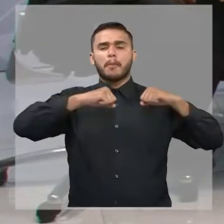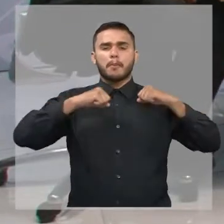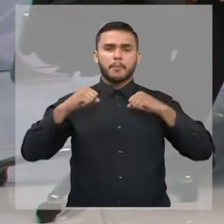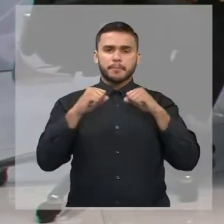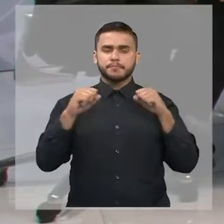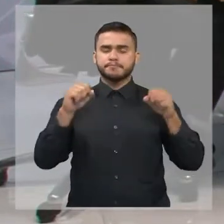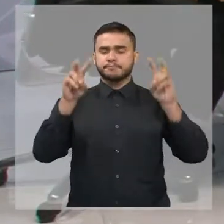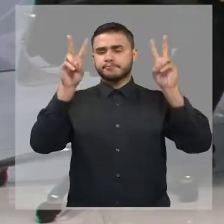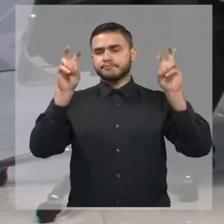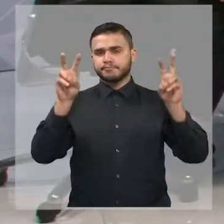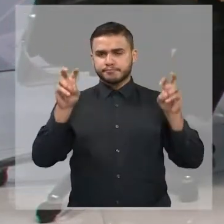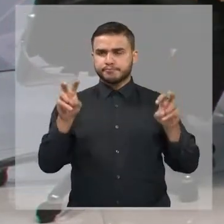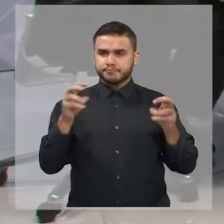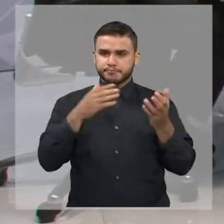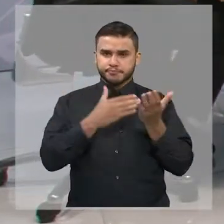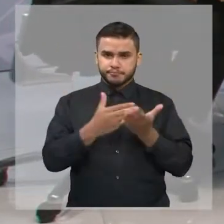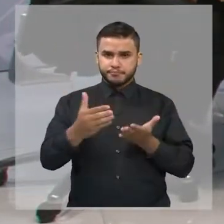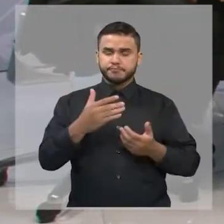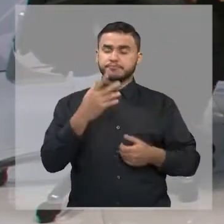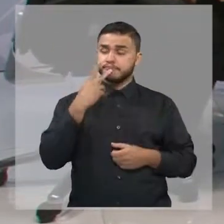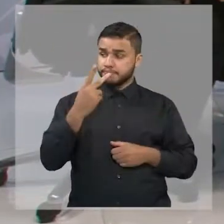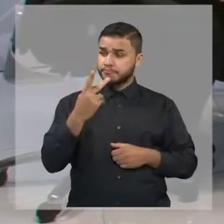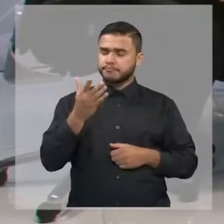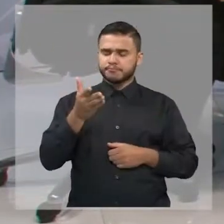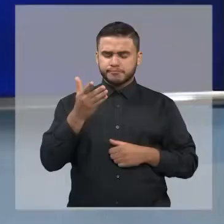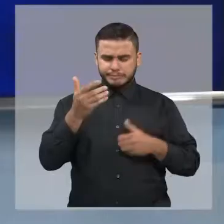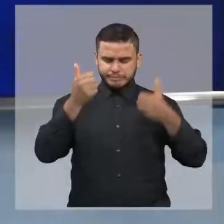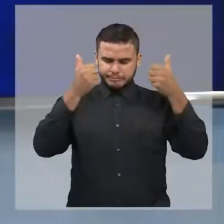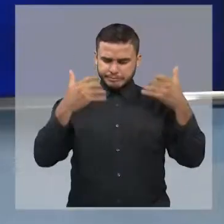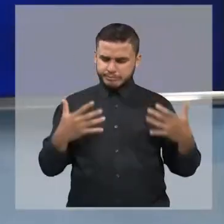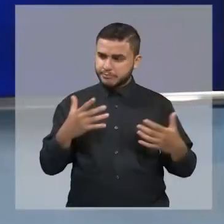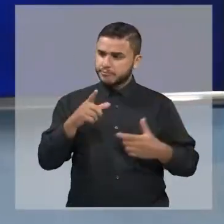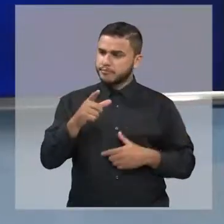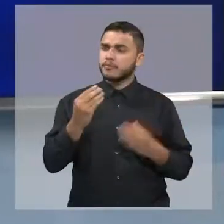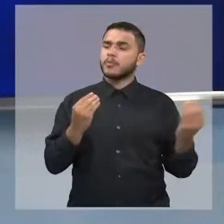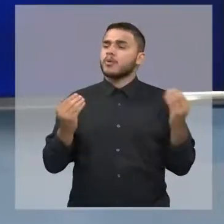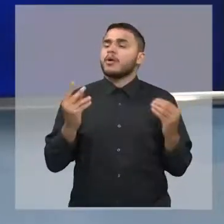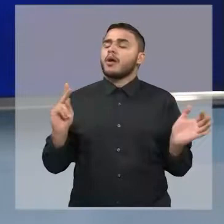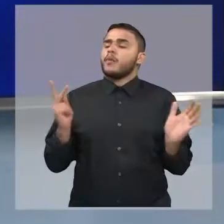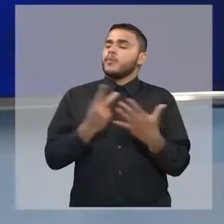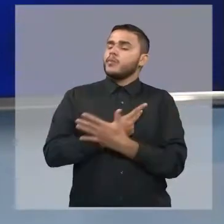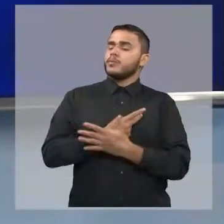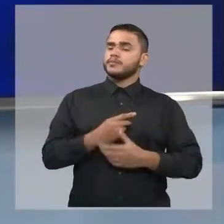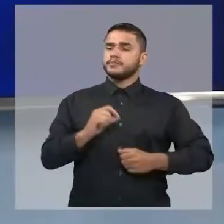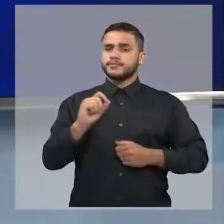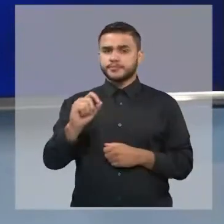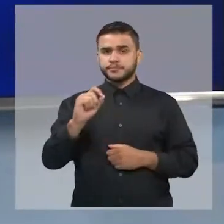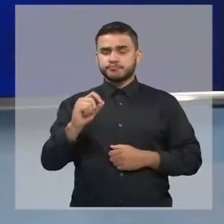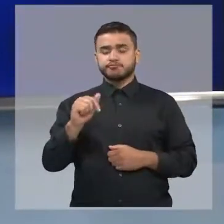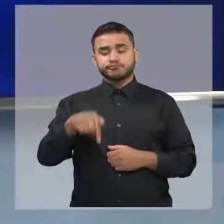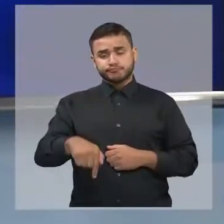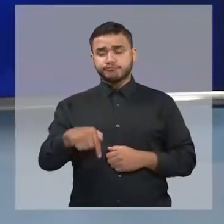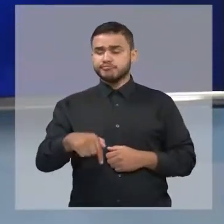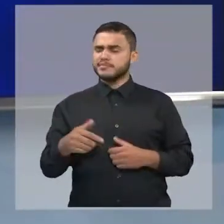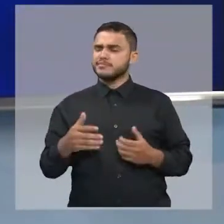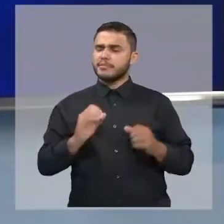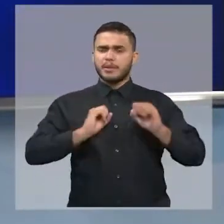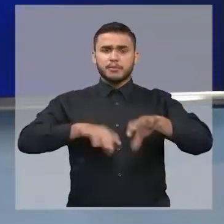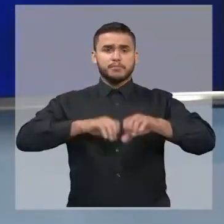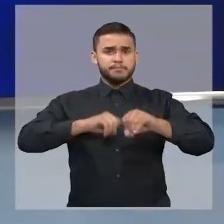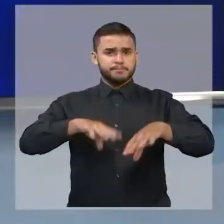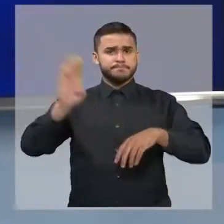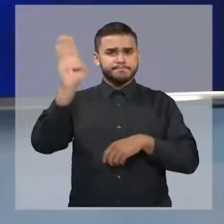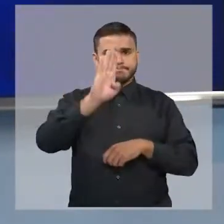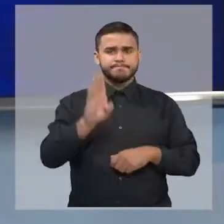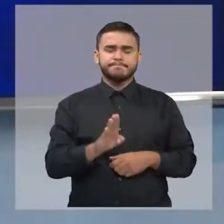objeto de abertura do editorial do programa, sobre a situação hoje da educação brasileira com todos